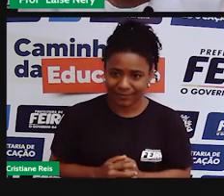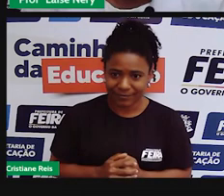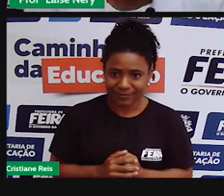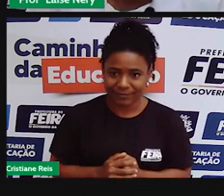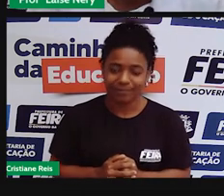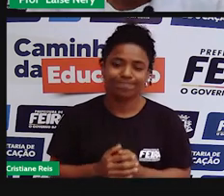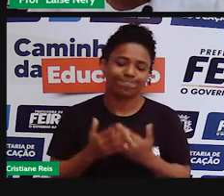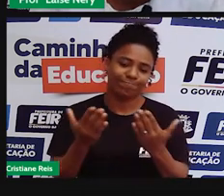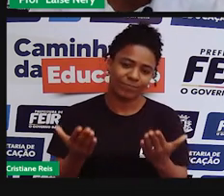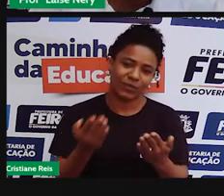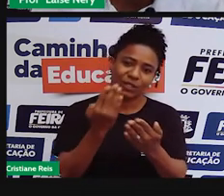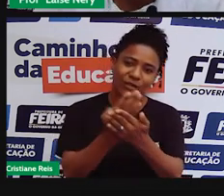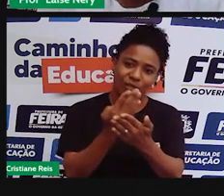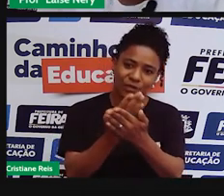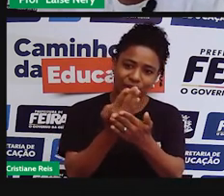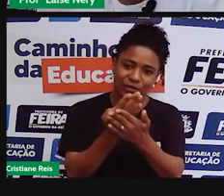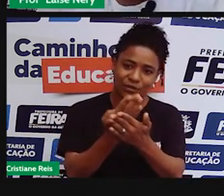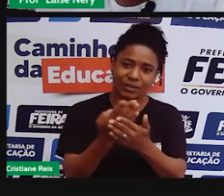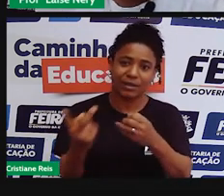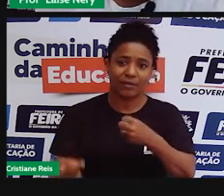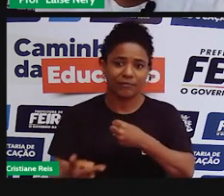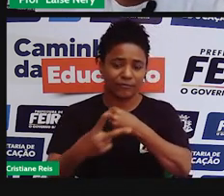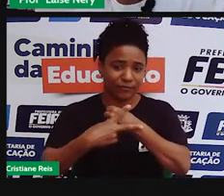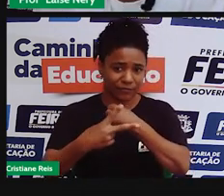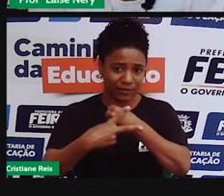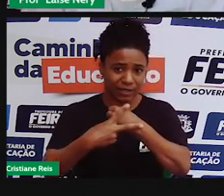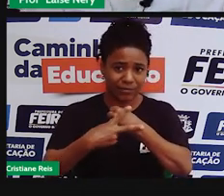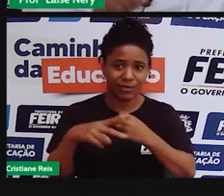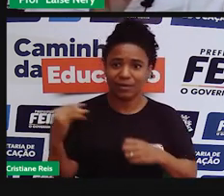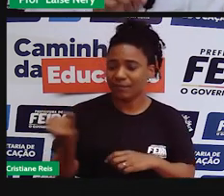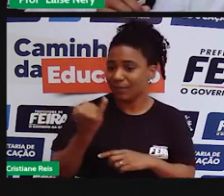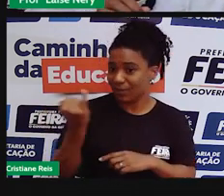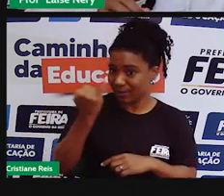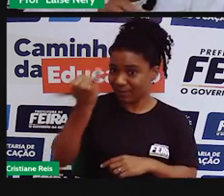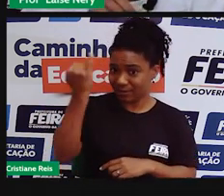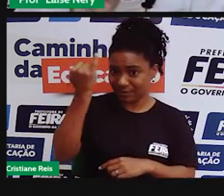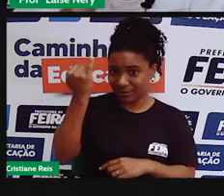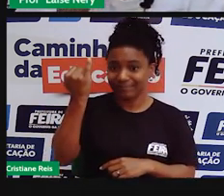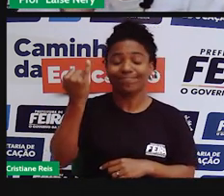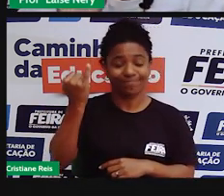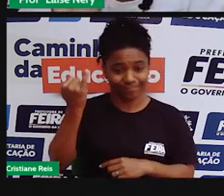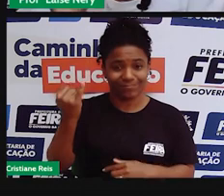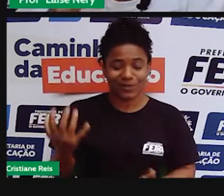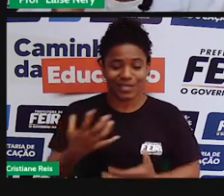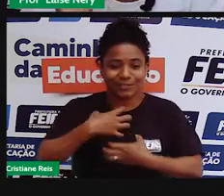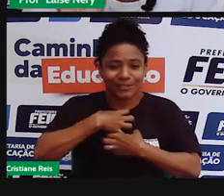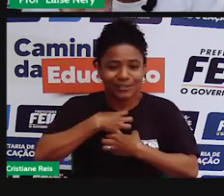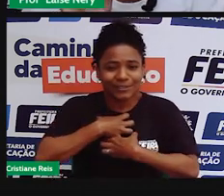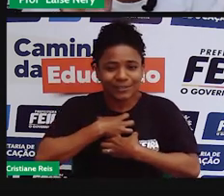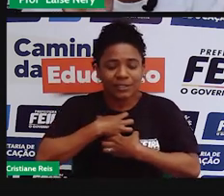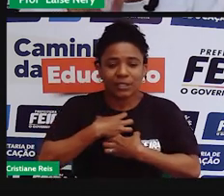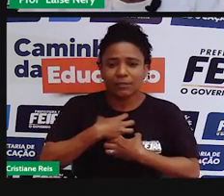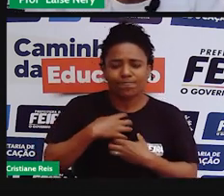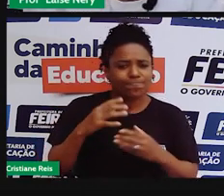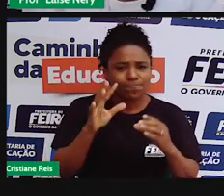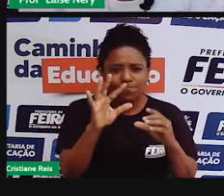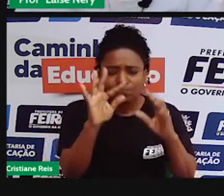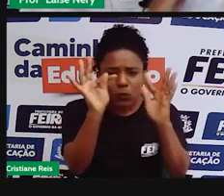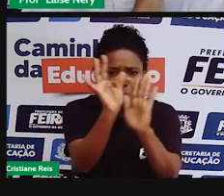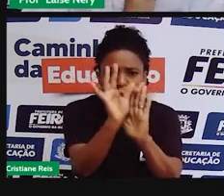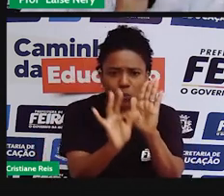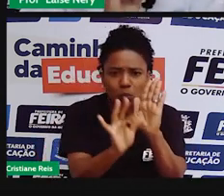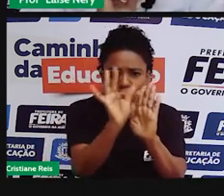função das compras de verbos é importante porque eles dão sentido aos textos e nós vamos